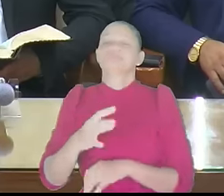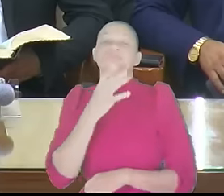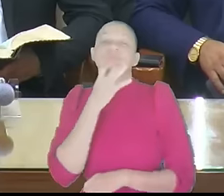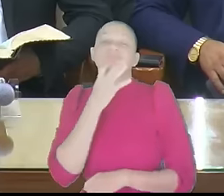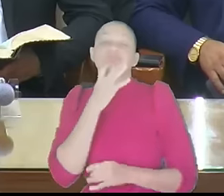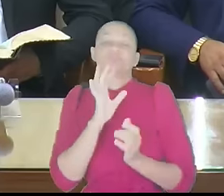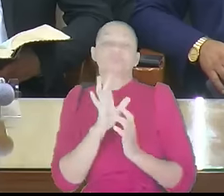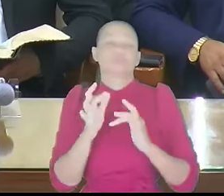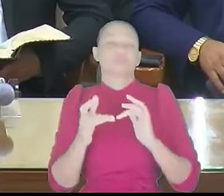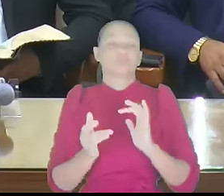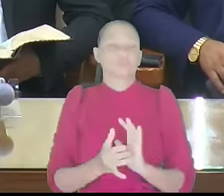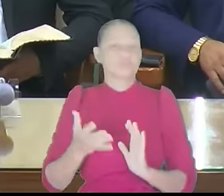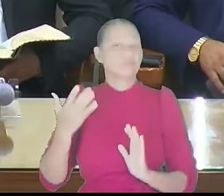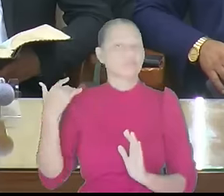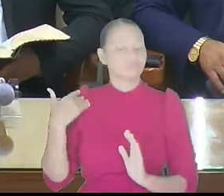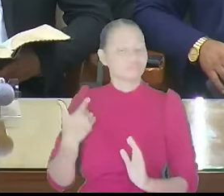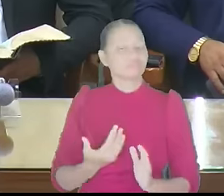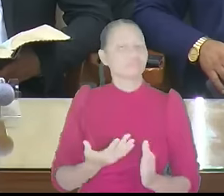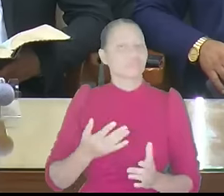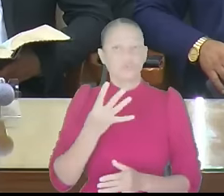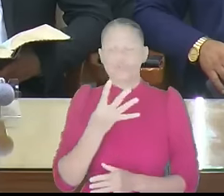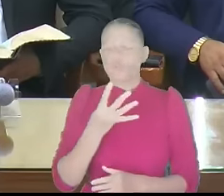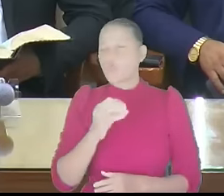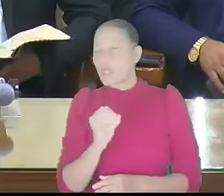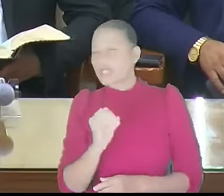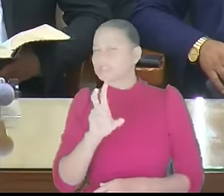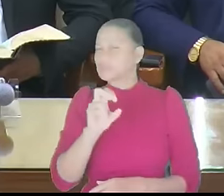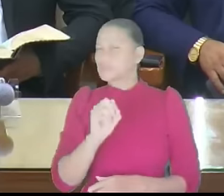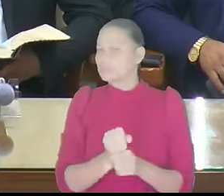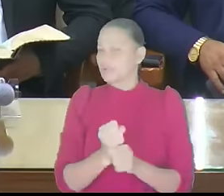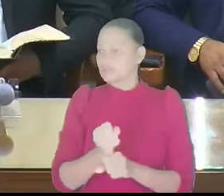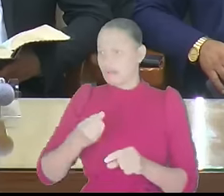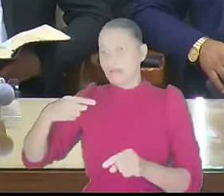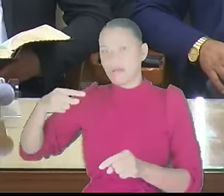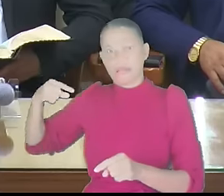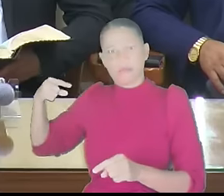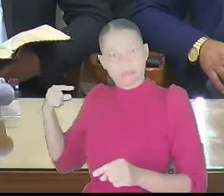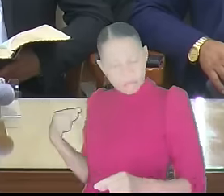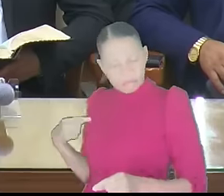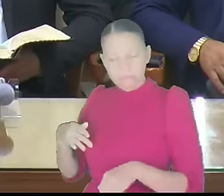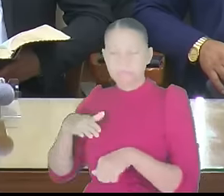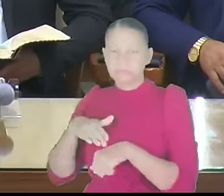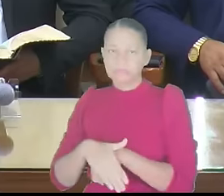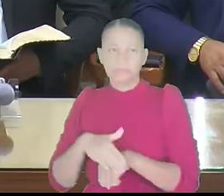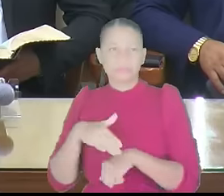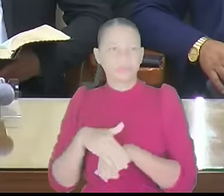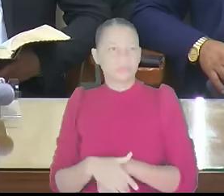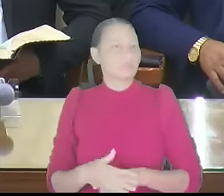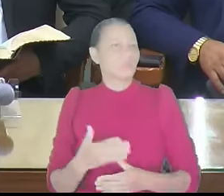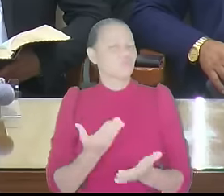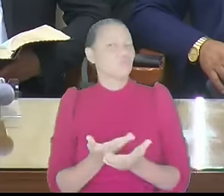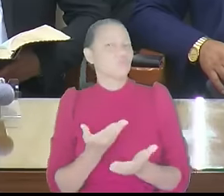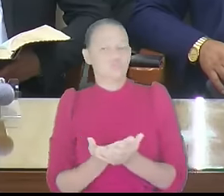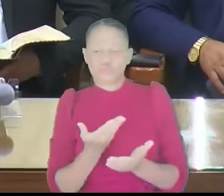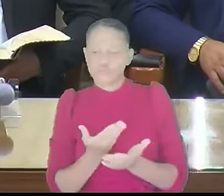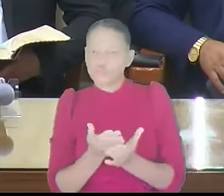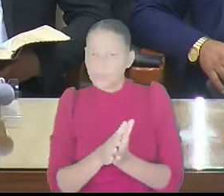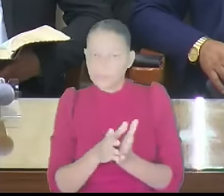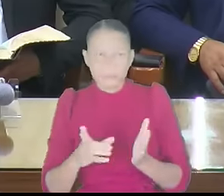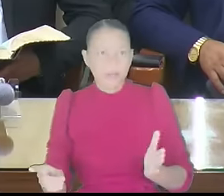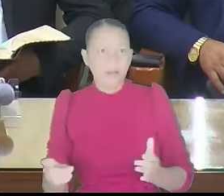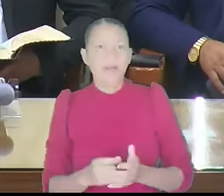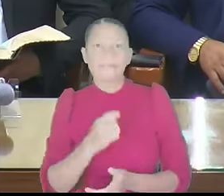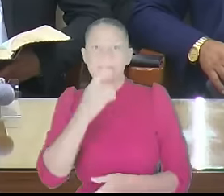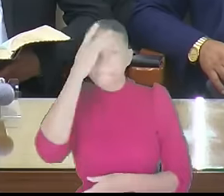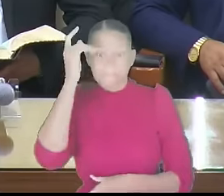Eu alcancei assim, há 40, 50 anos. De noite não dava estudo bíblico não para crente, era para